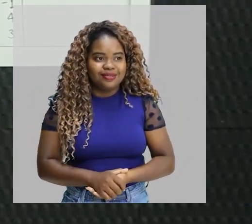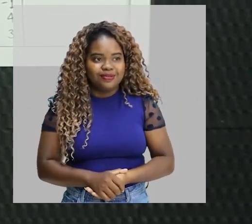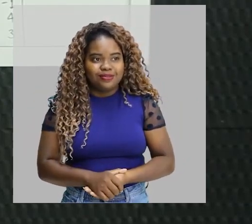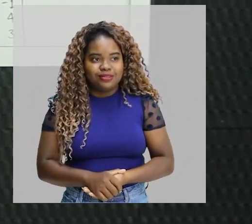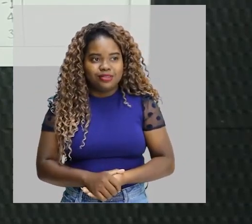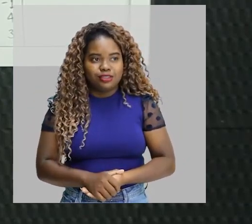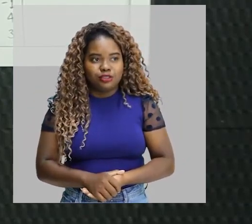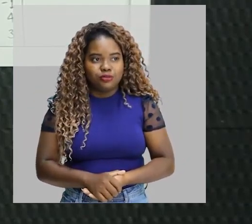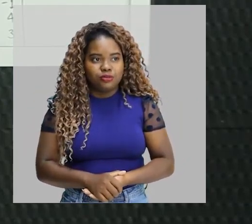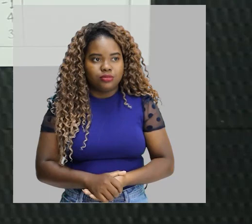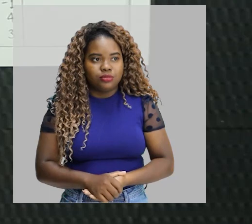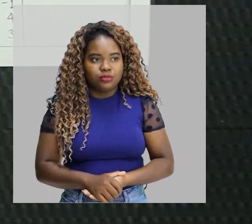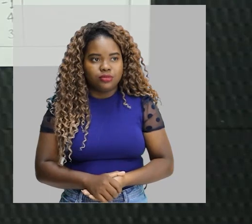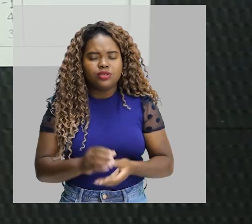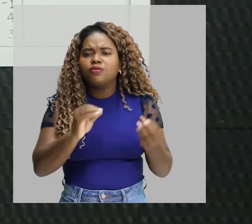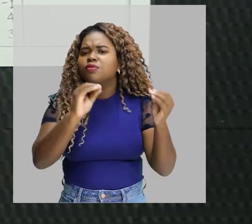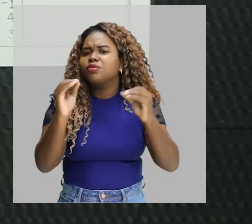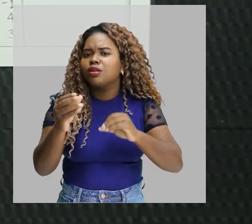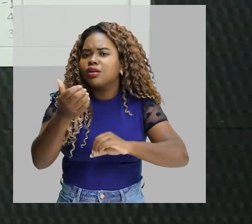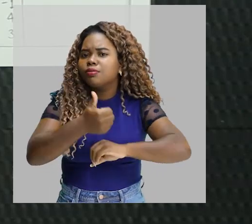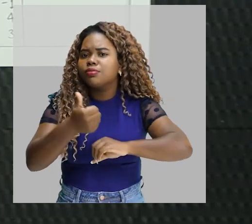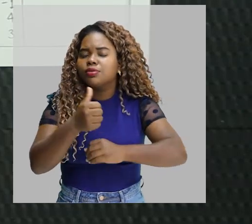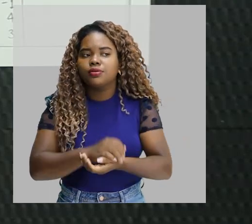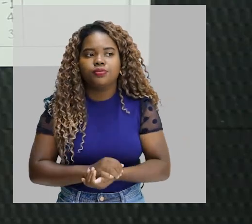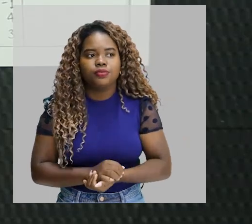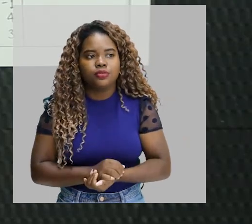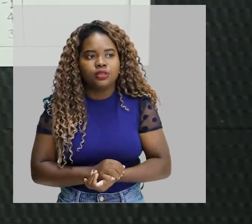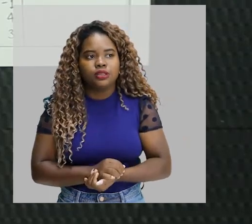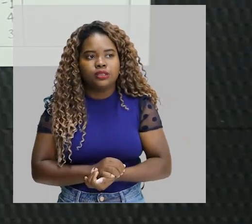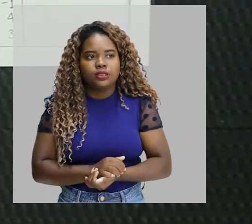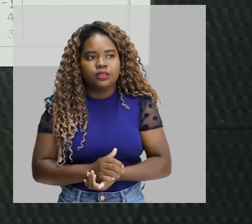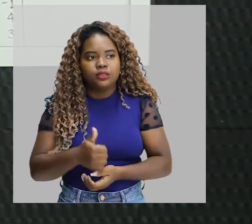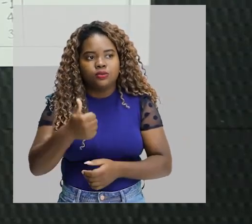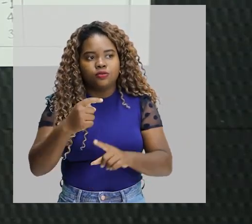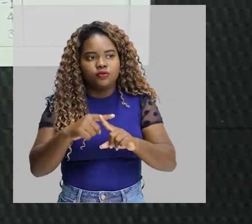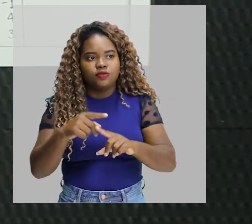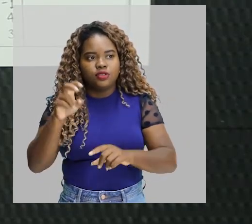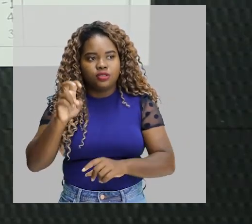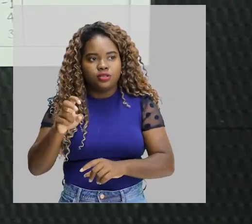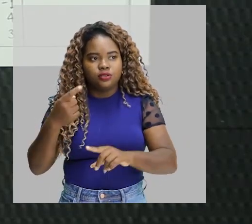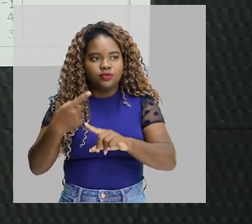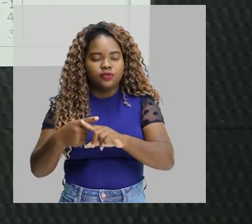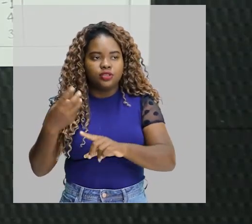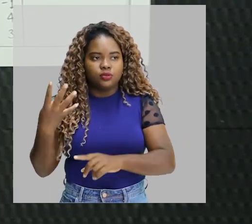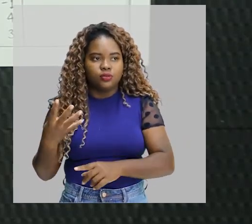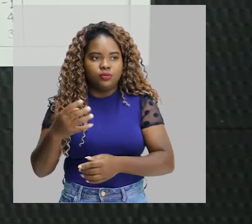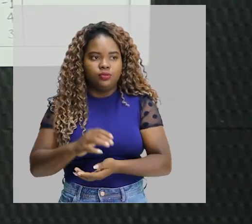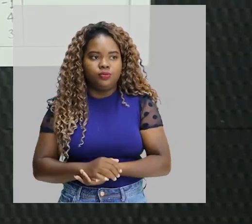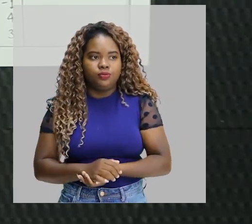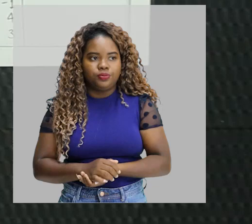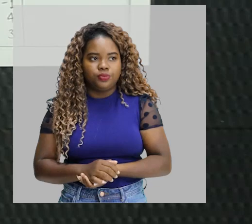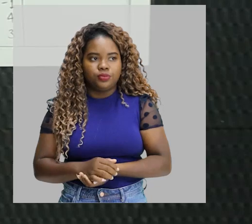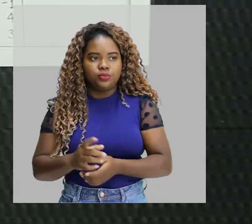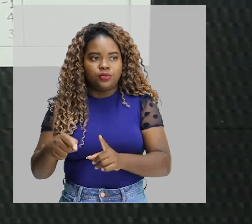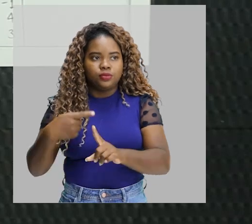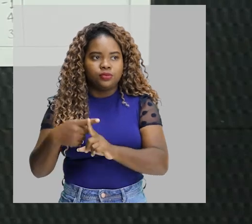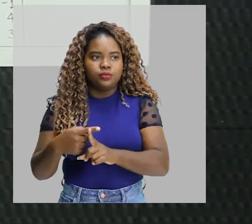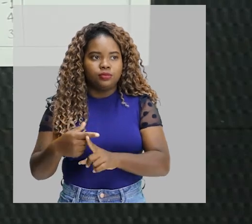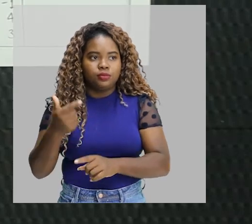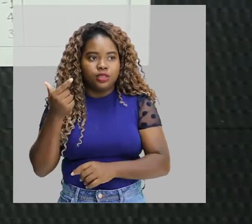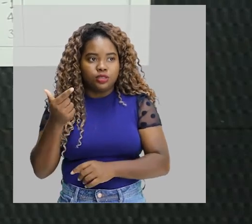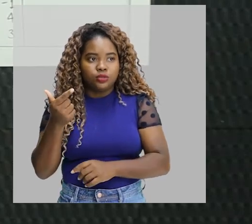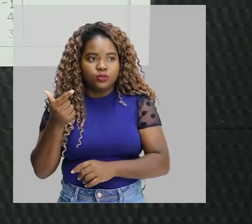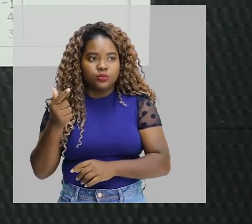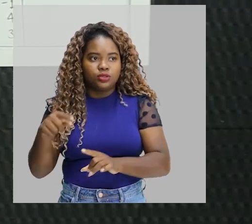fazer escrever primeiro ainda então você vai aqui ó ficar um vezes 5 vezes 4 +